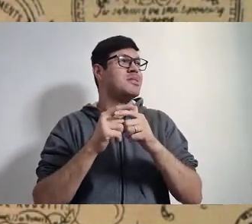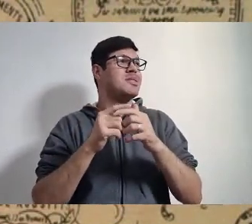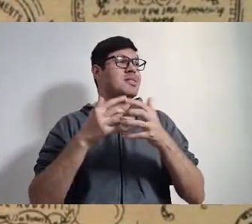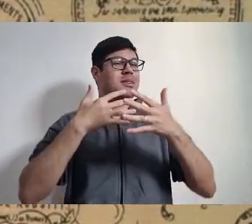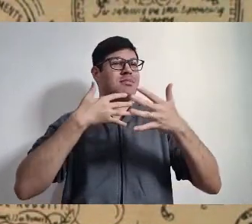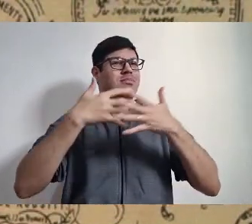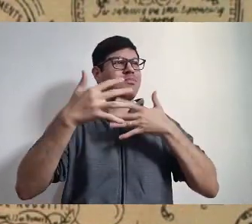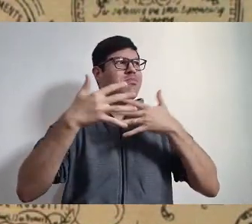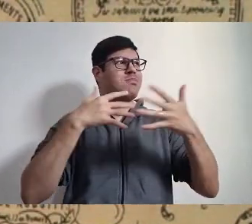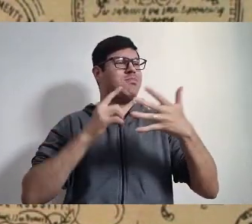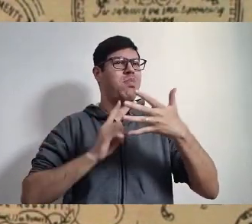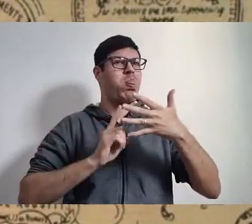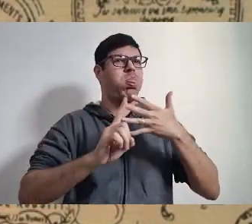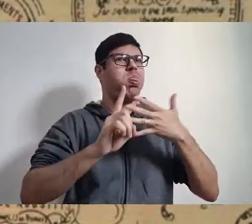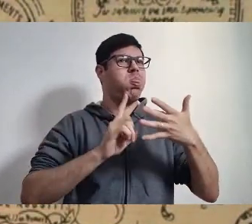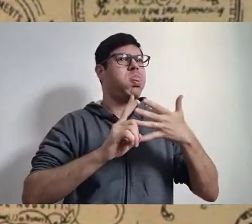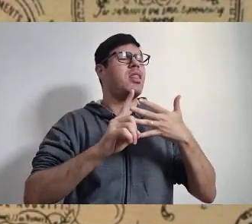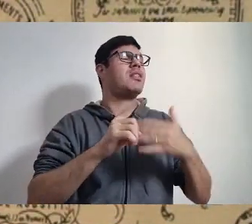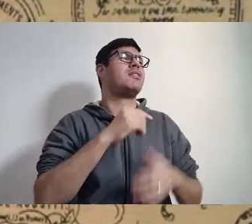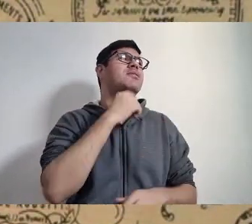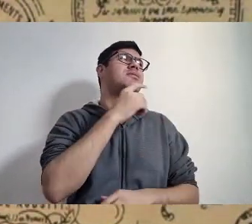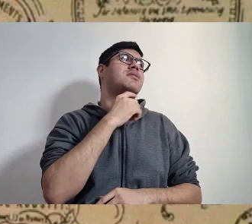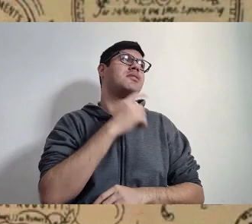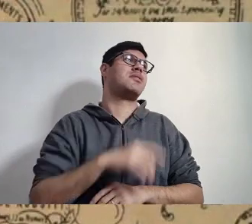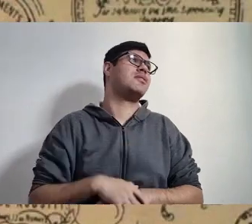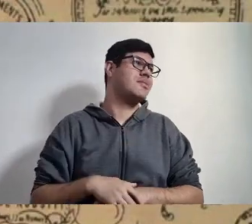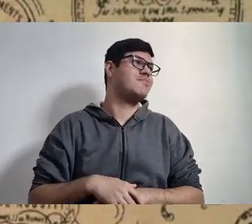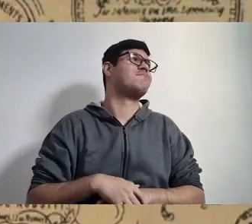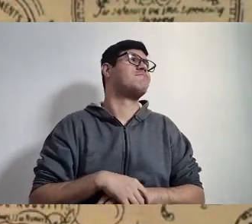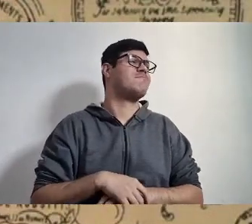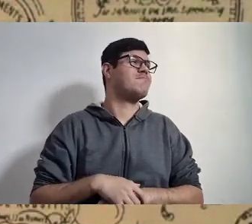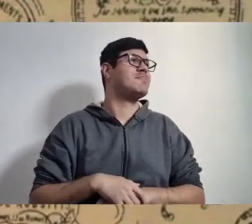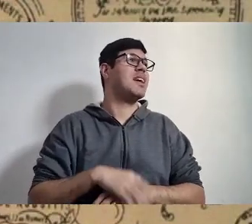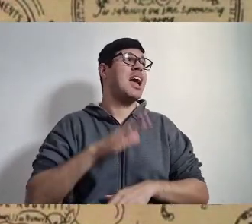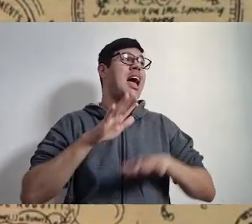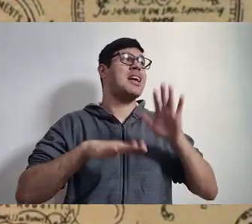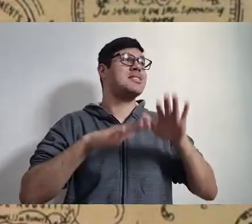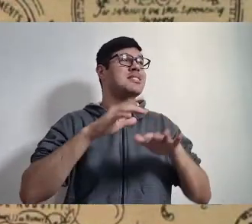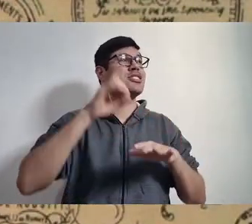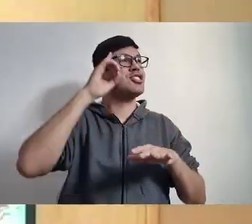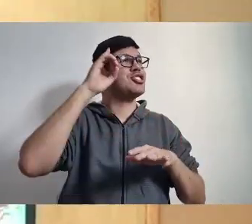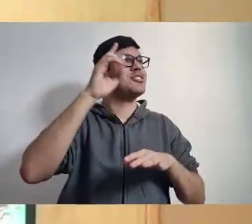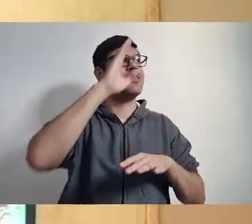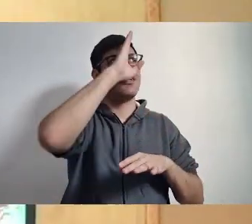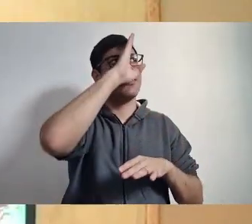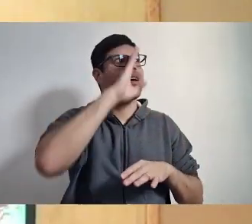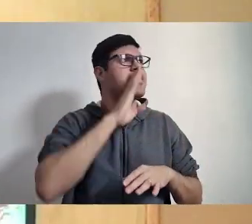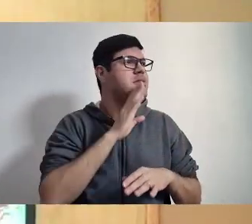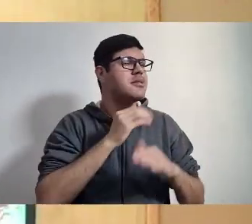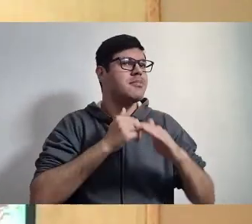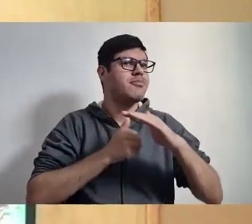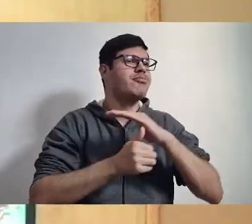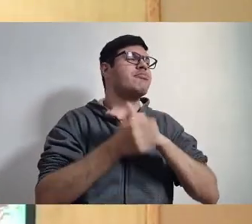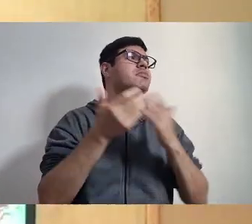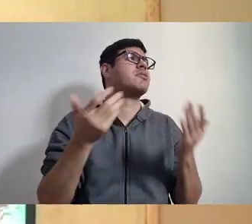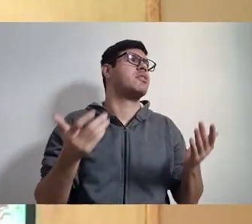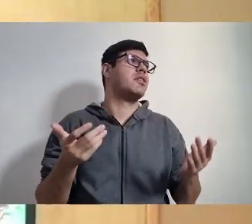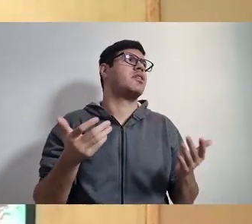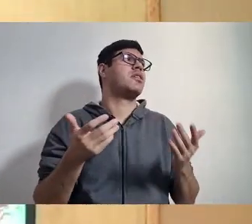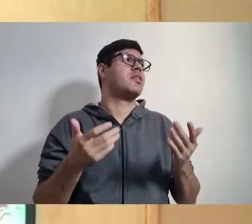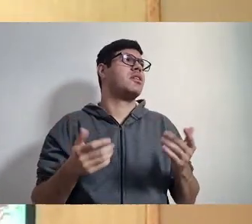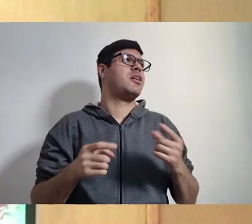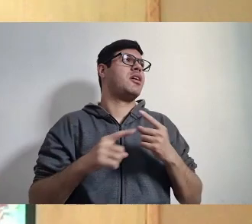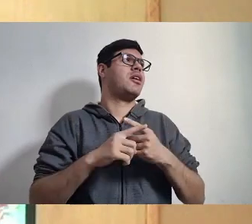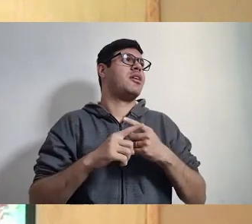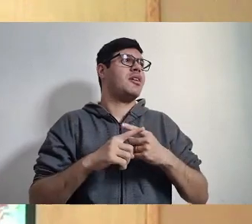o acesso, tem dias que tá de graça o ônibus. Eu fiquei sabendo um dia desses aí. Exatamente. Não então... tinha como, então quebrou o outro, puseram